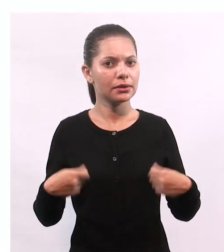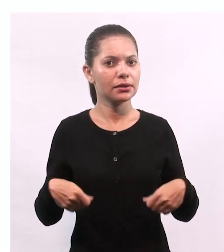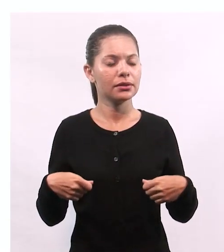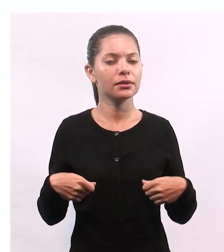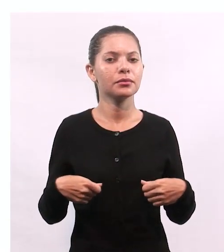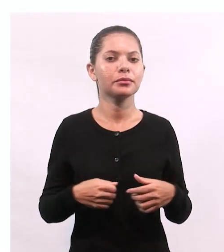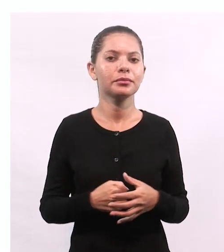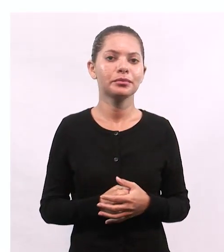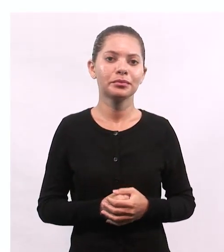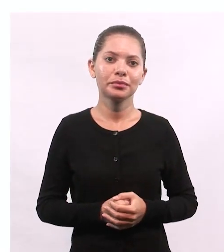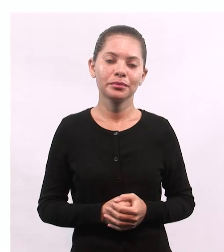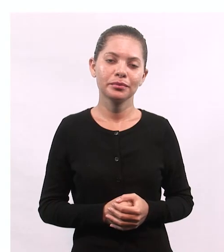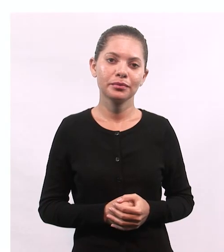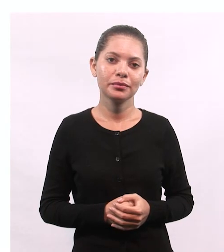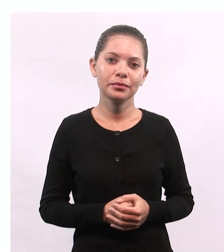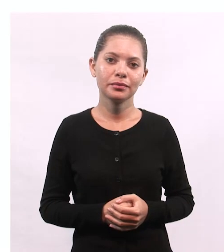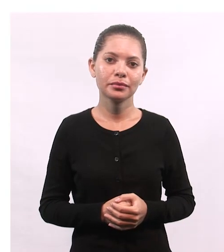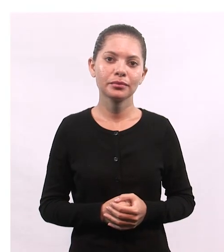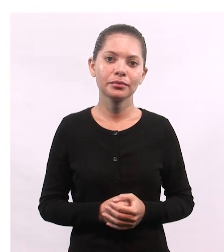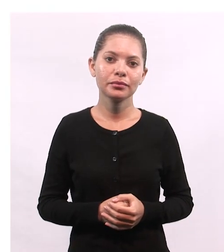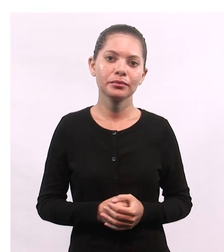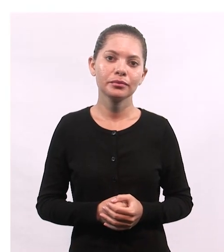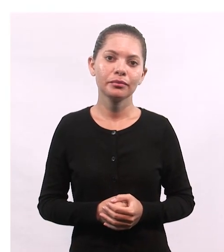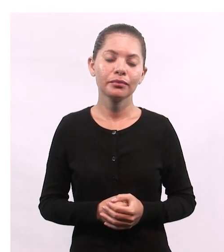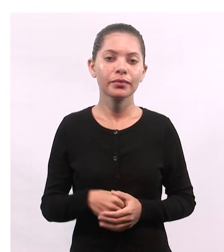características que eu preciso para ter um prisma.